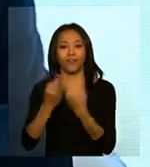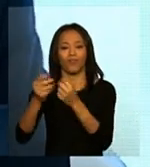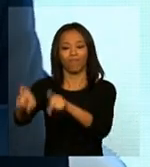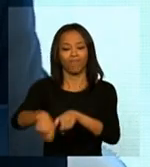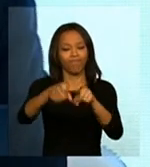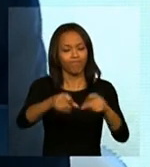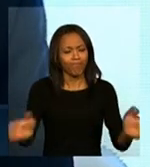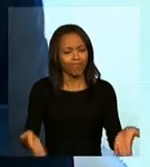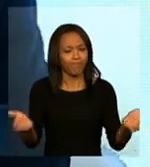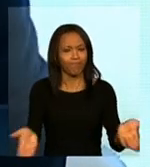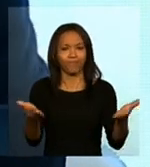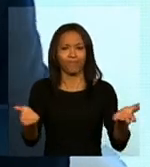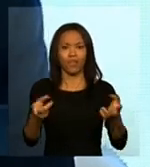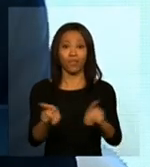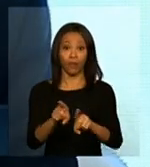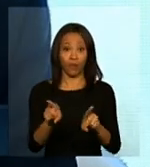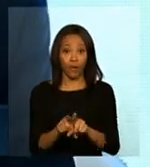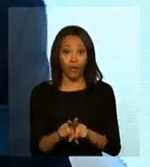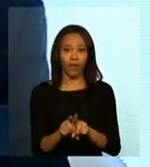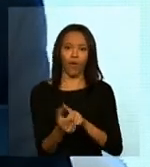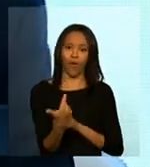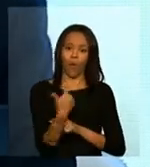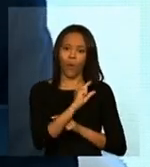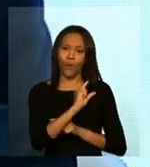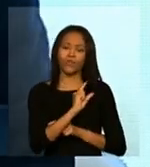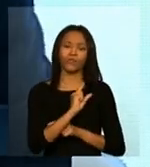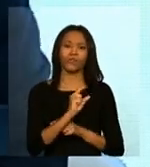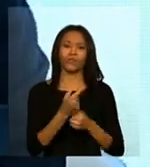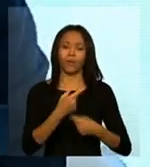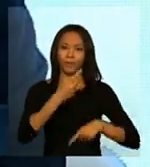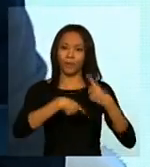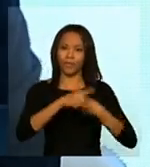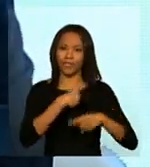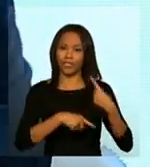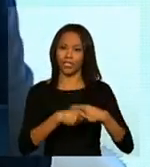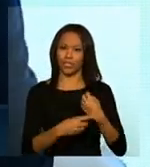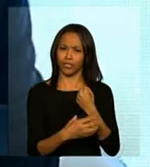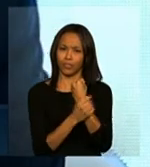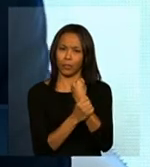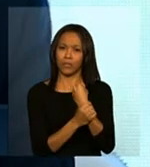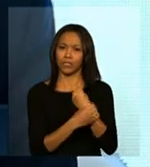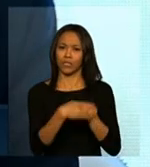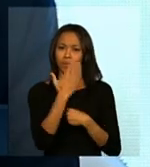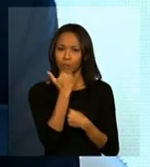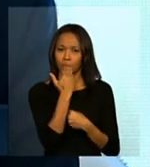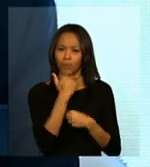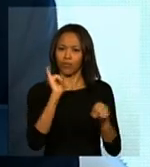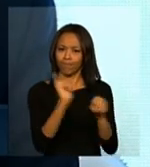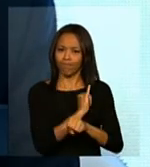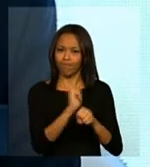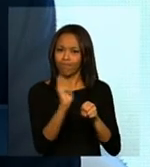e articulado isso a uma política de segurança alimentar e nutricional para a população